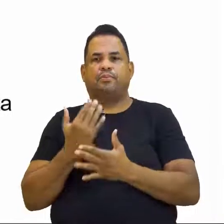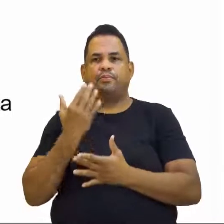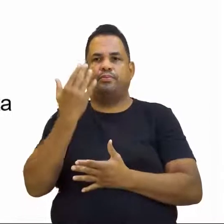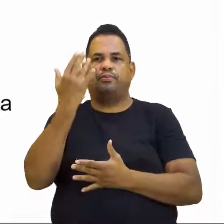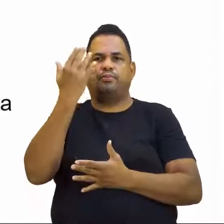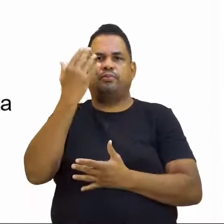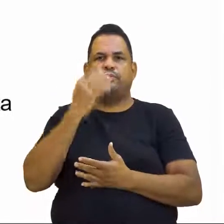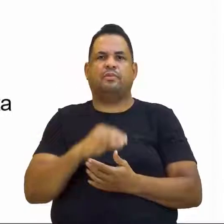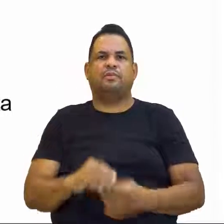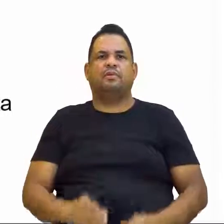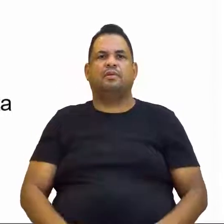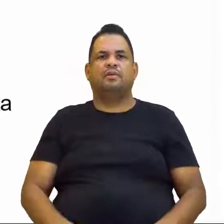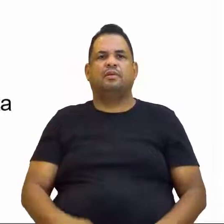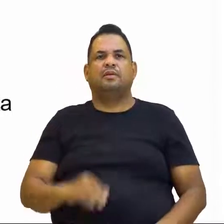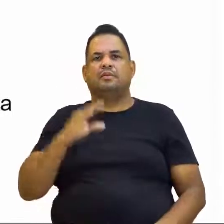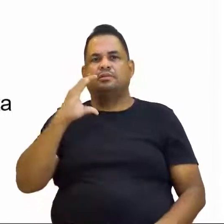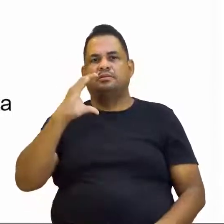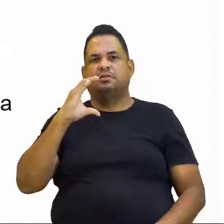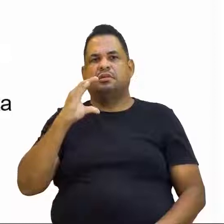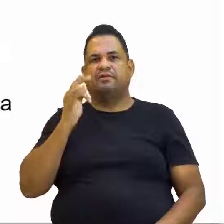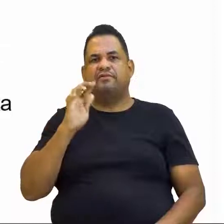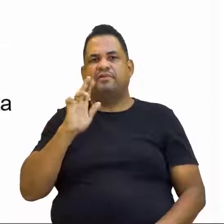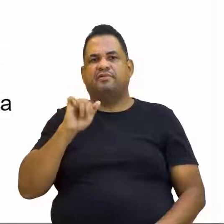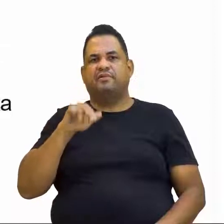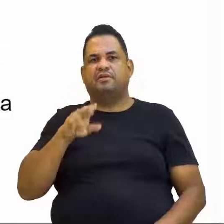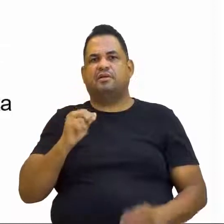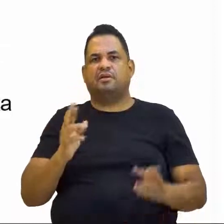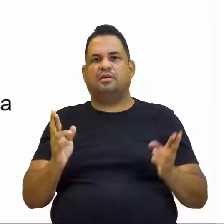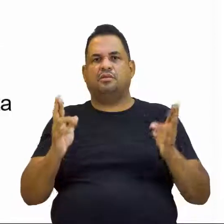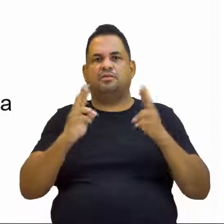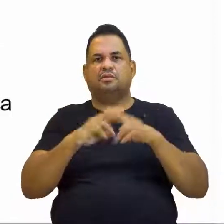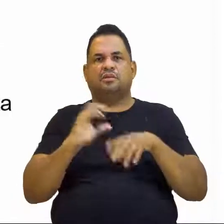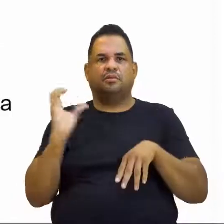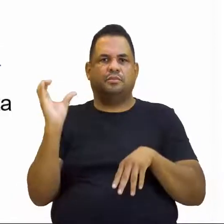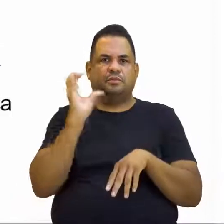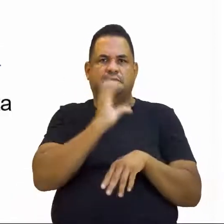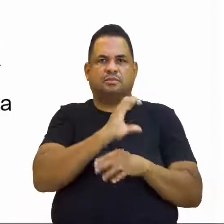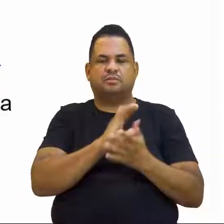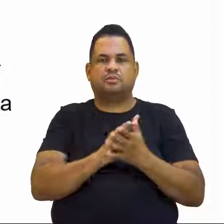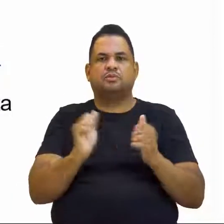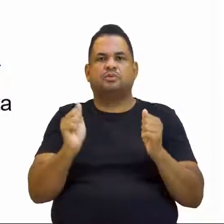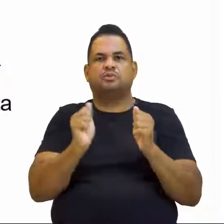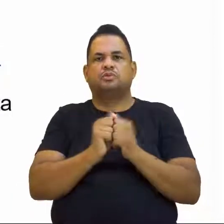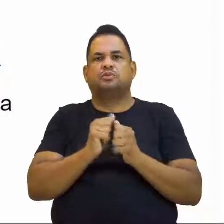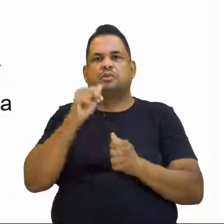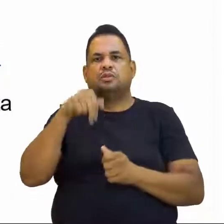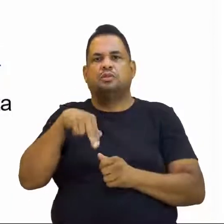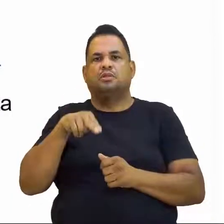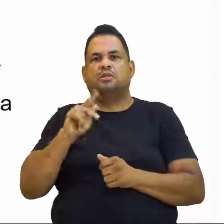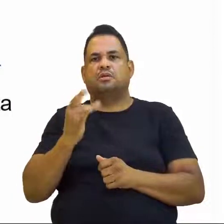evapora. Letra C. A fenolftaleína reage rapidamente com o hidróxido de